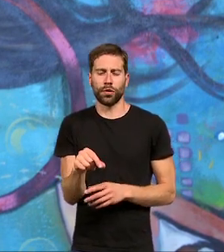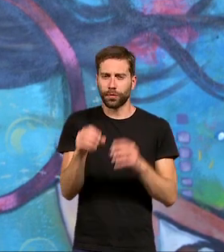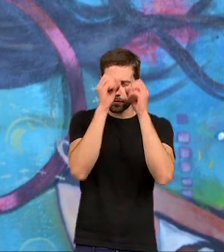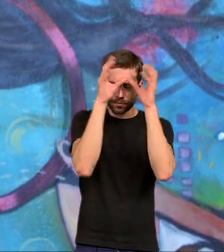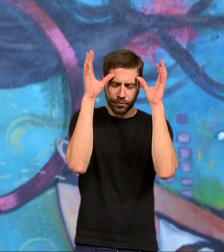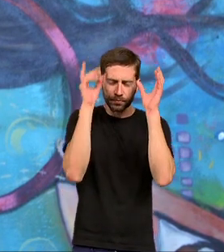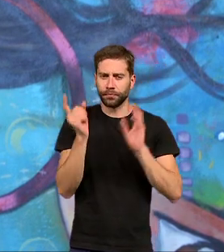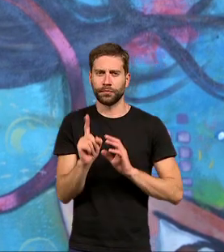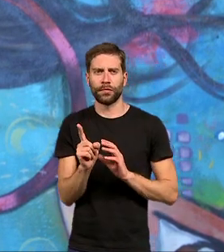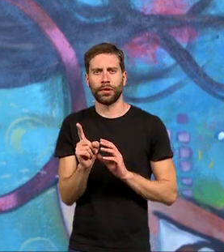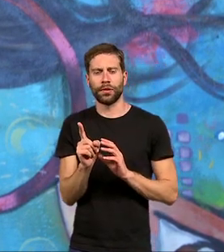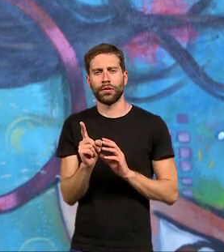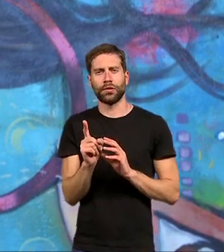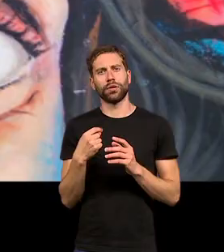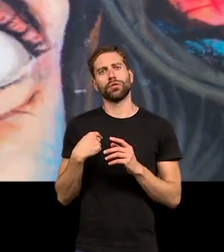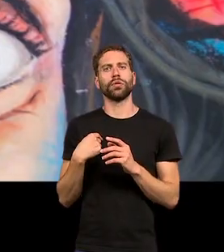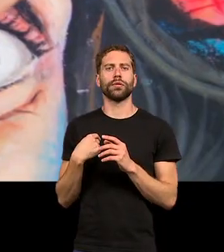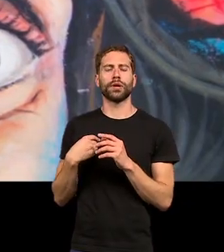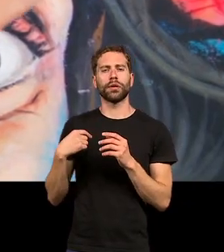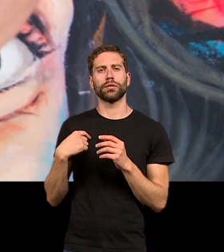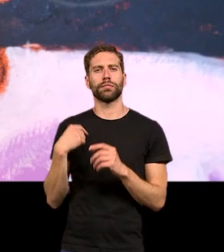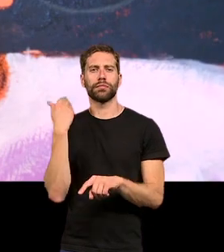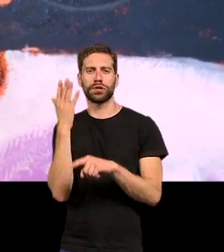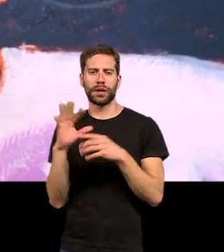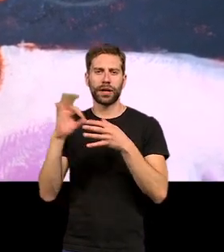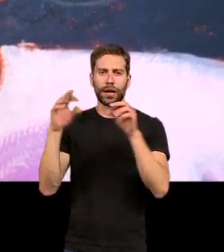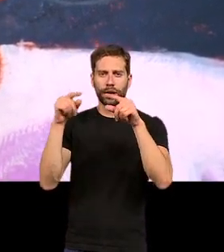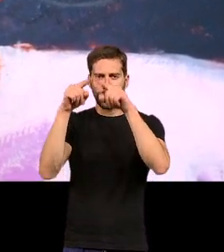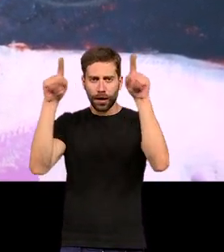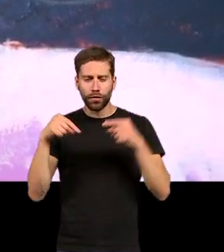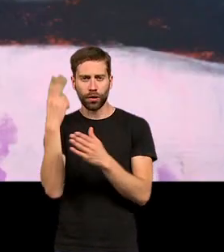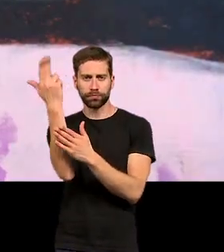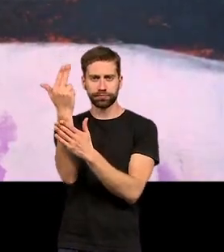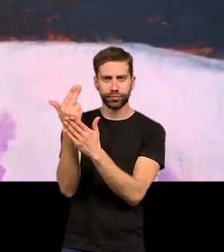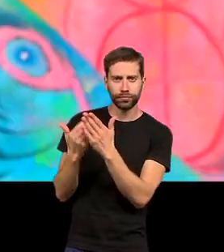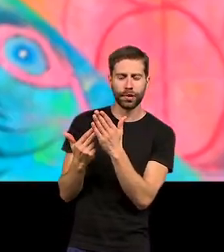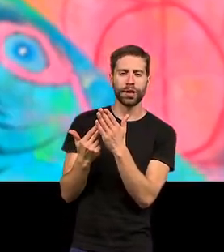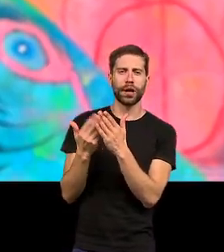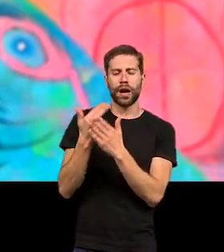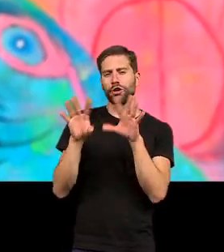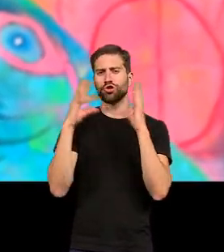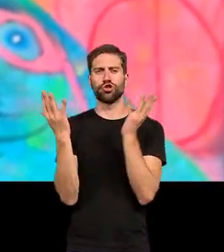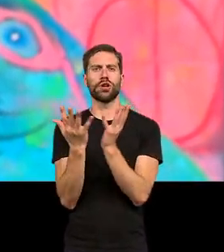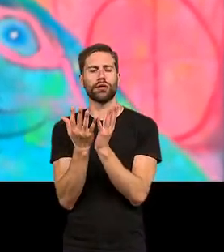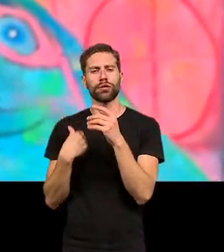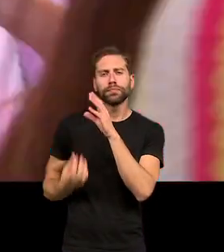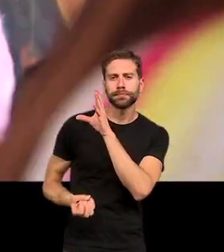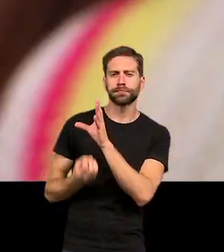imaginação, quando estou no meu processo criativo, nas artes plásticas e nas artes em